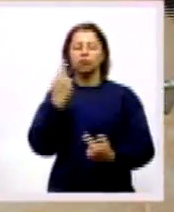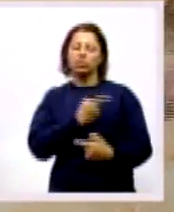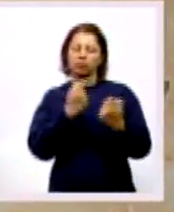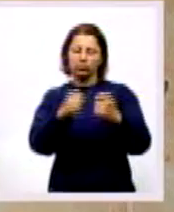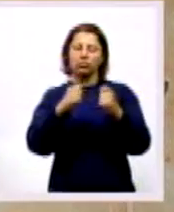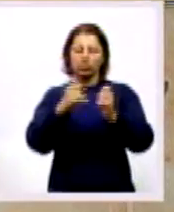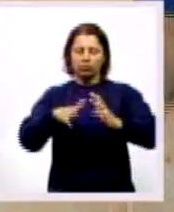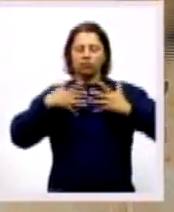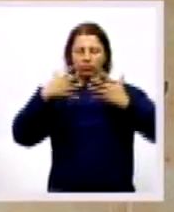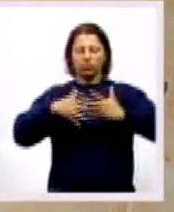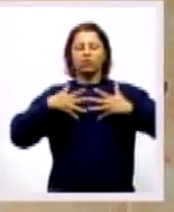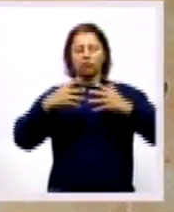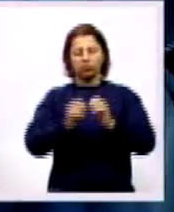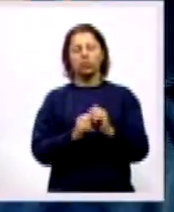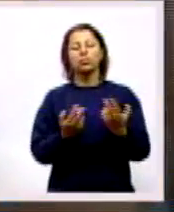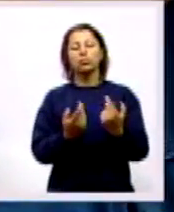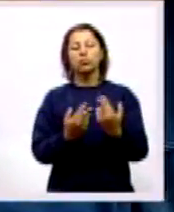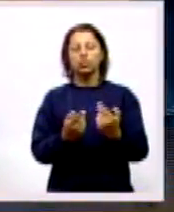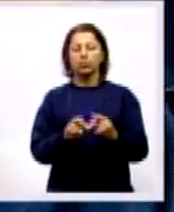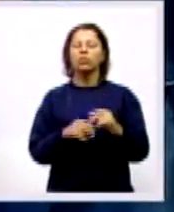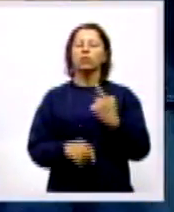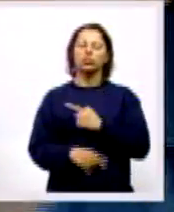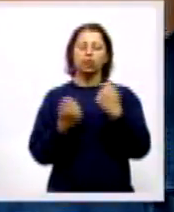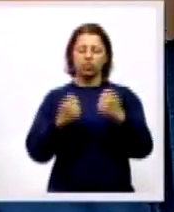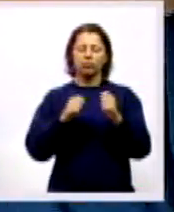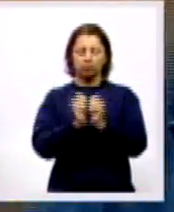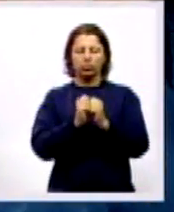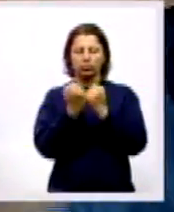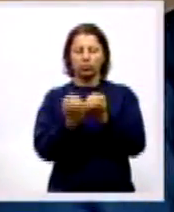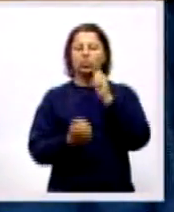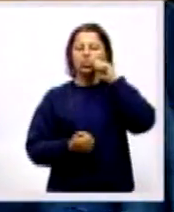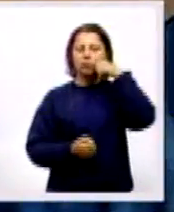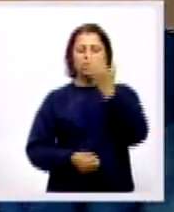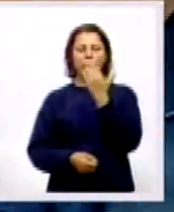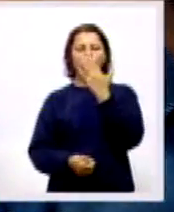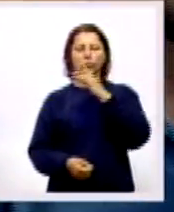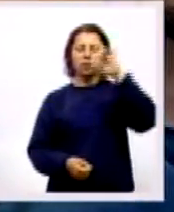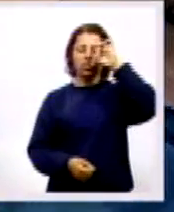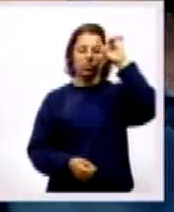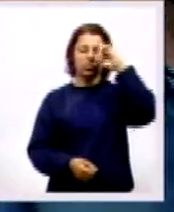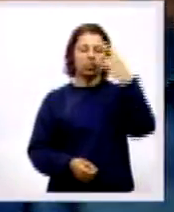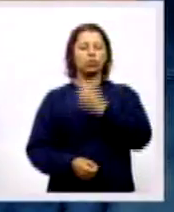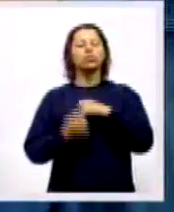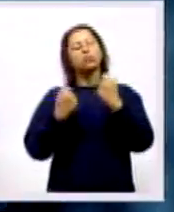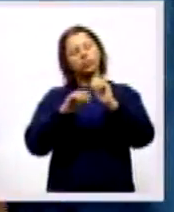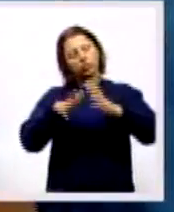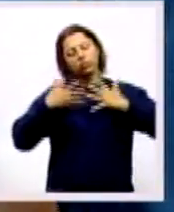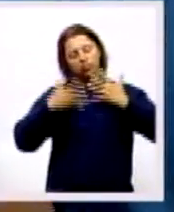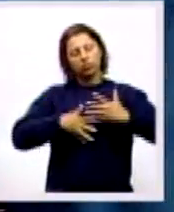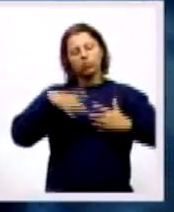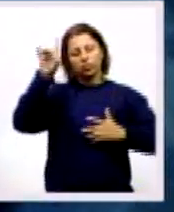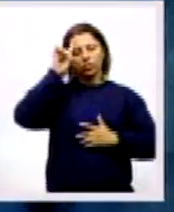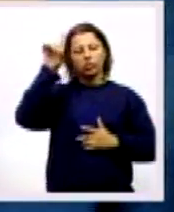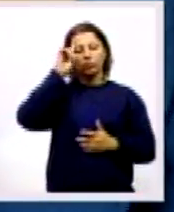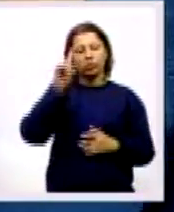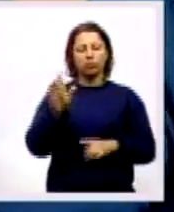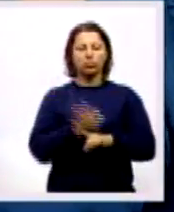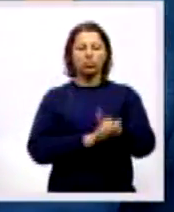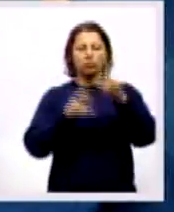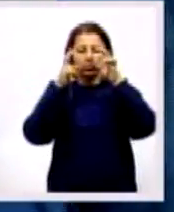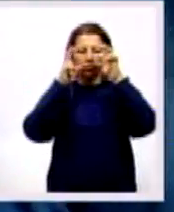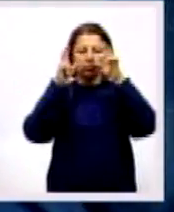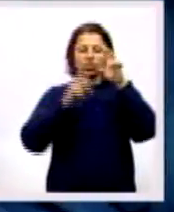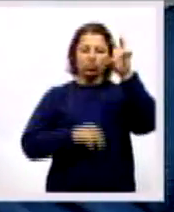pão nosso de cada dia, nós precisamos do sabor nosso de cada dia. Ô, minha gente, vocês viram quinta-feira